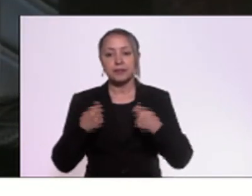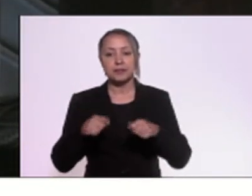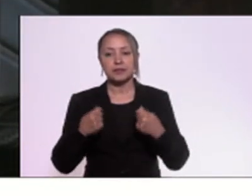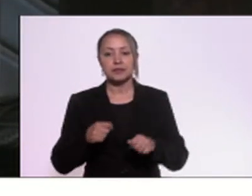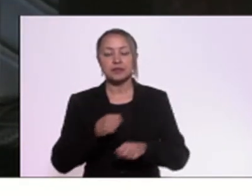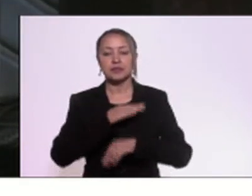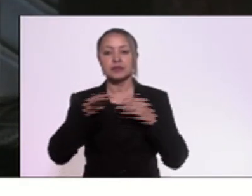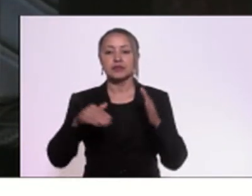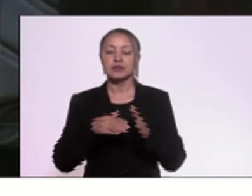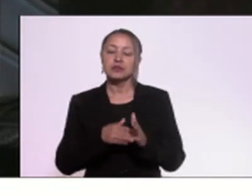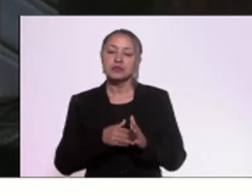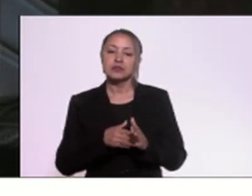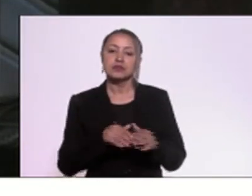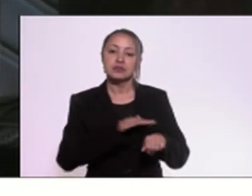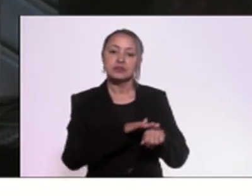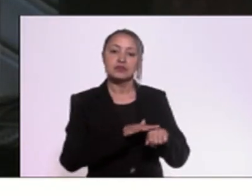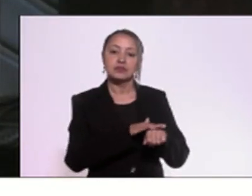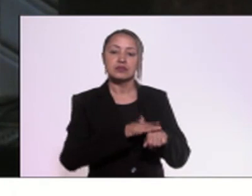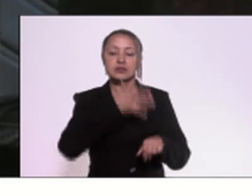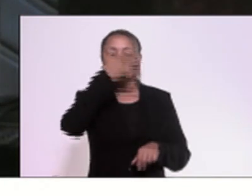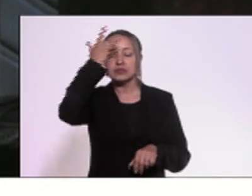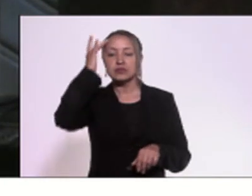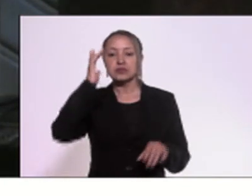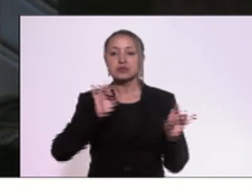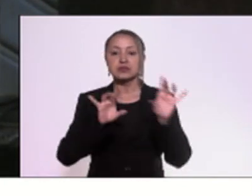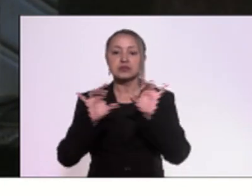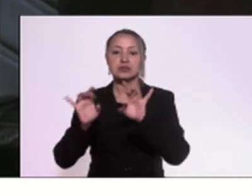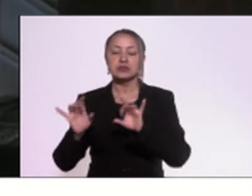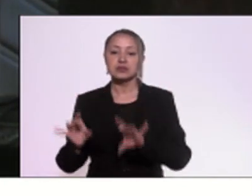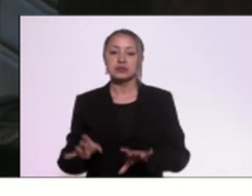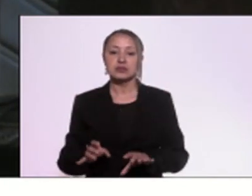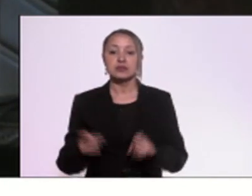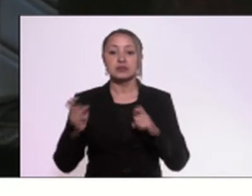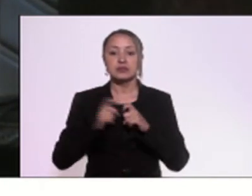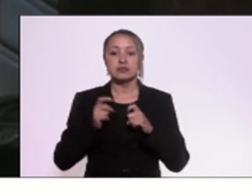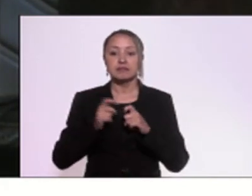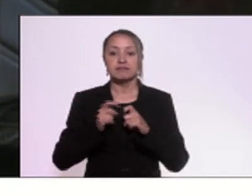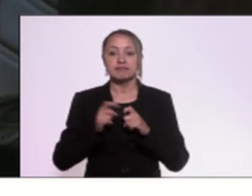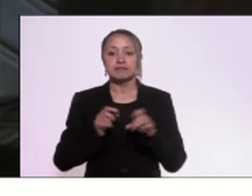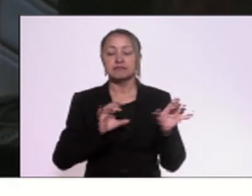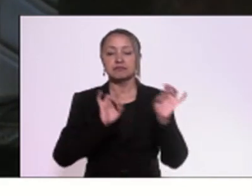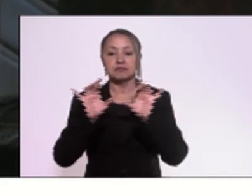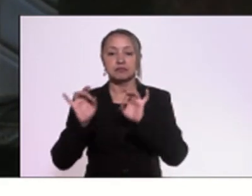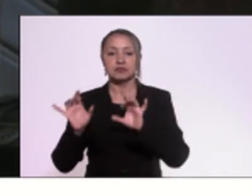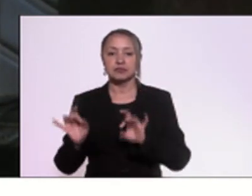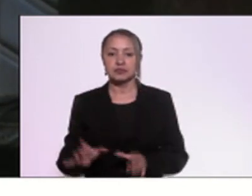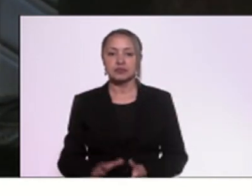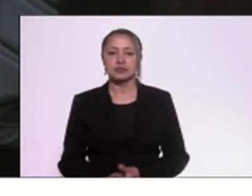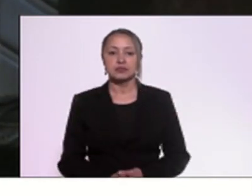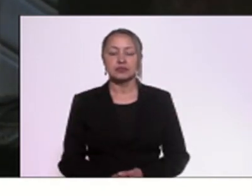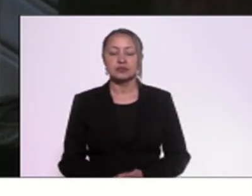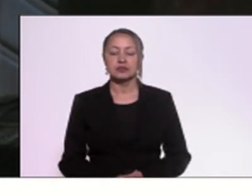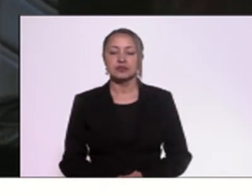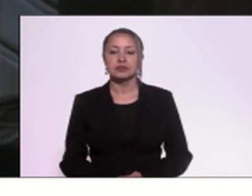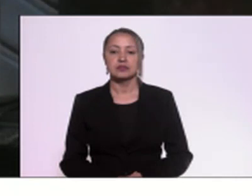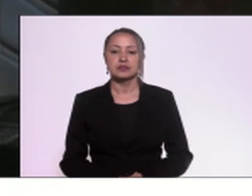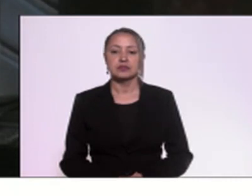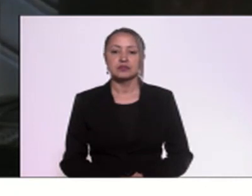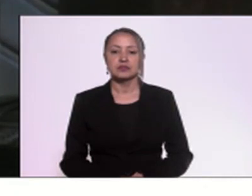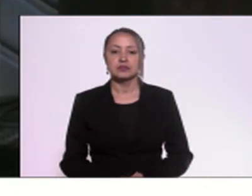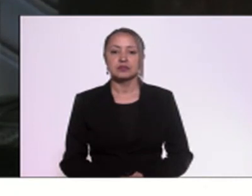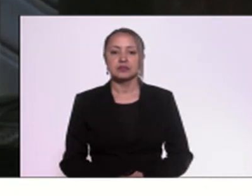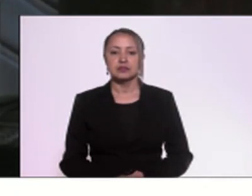de cinema. E aí? Vamos acabar também com... Quer dizer, acabaram também com a Ancine. Aí eu não